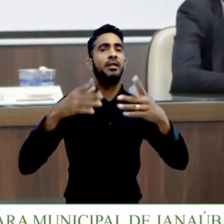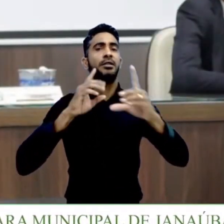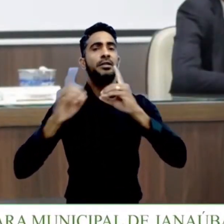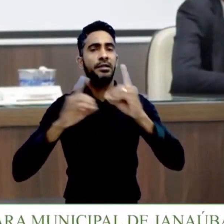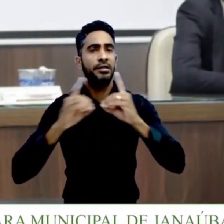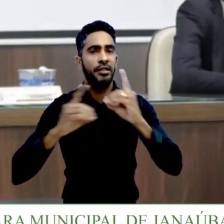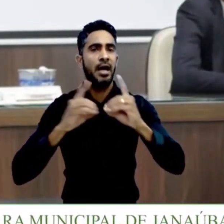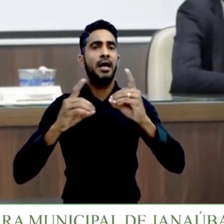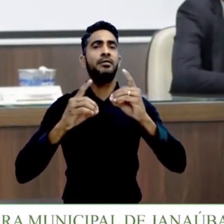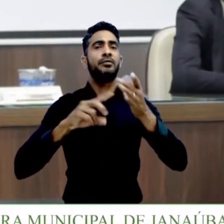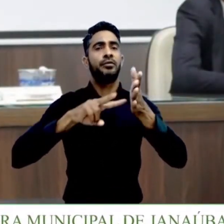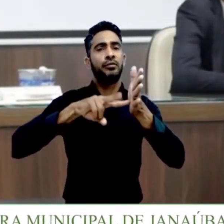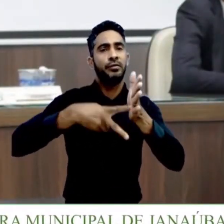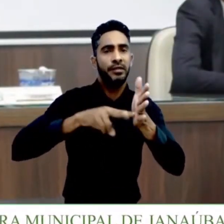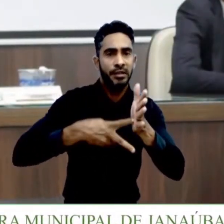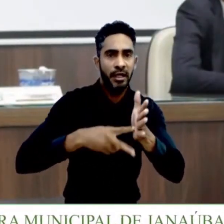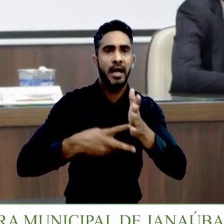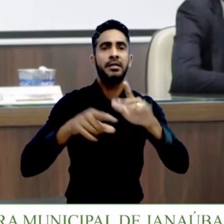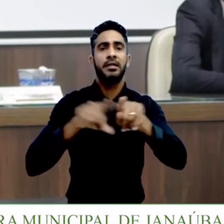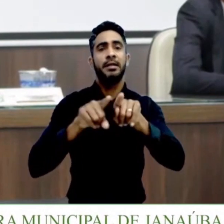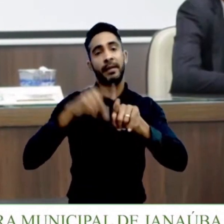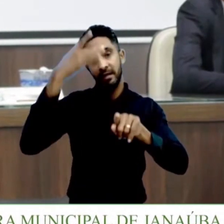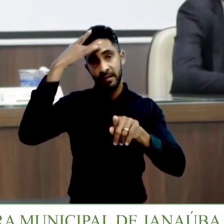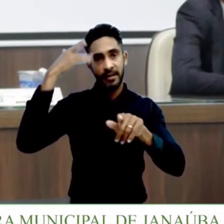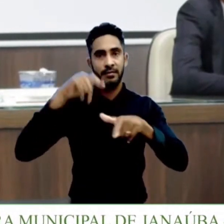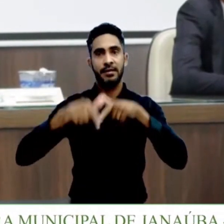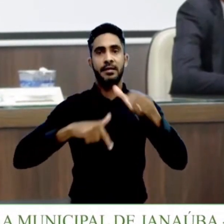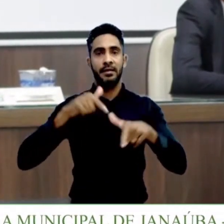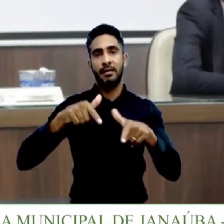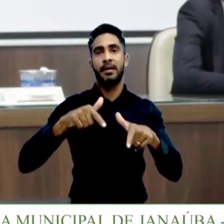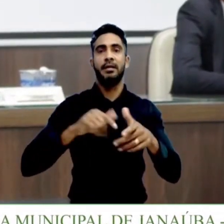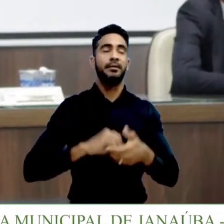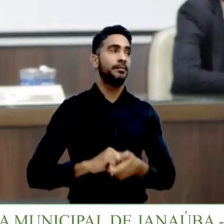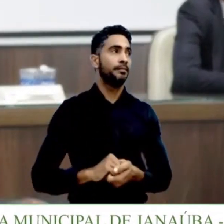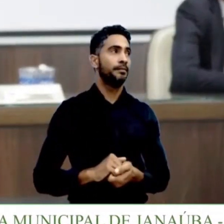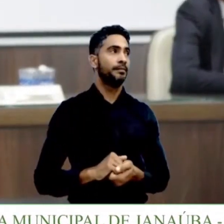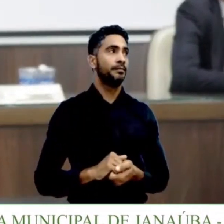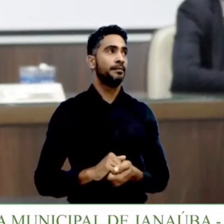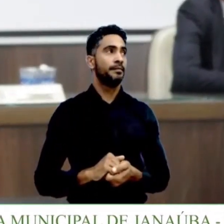com o sindicato e seus servidores, ok? Aí a partir...